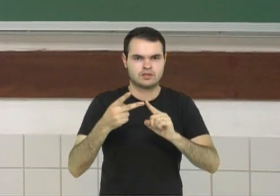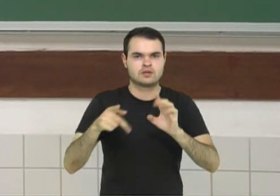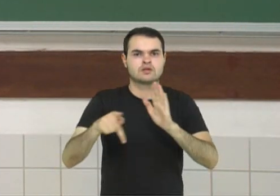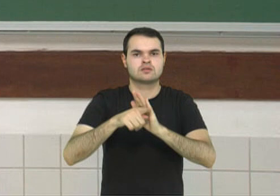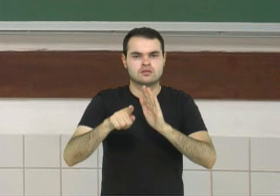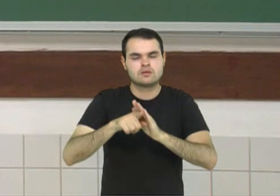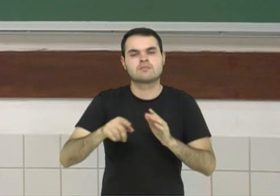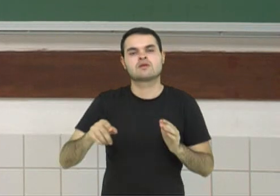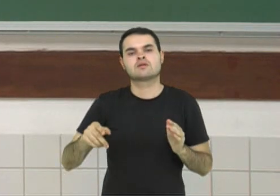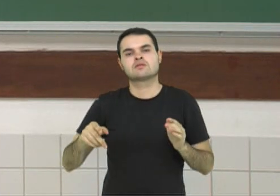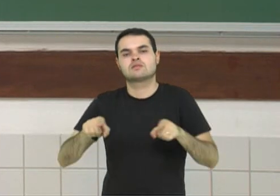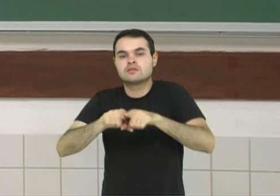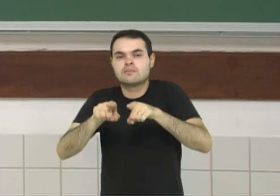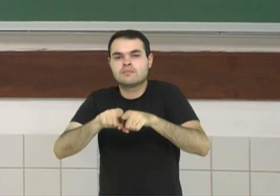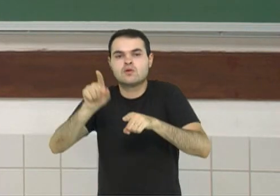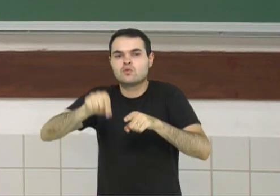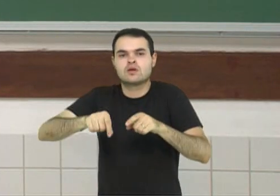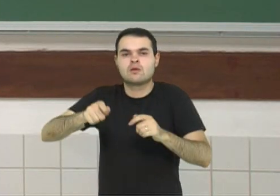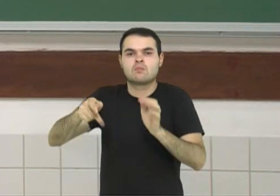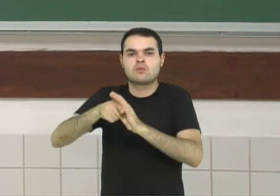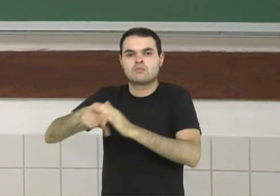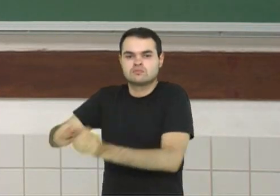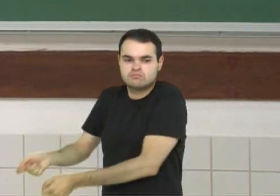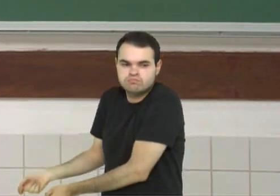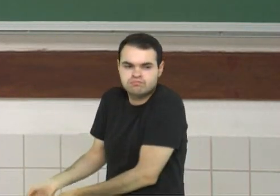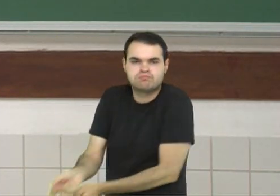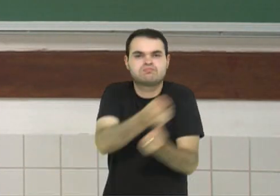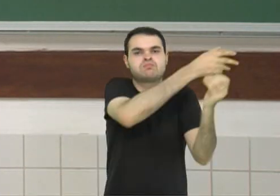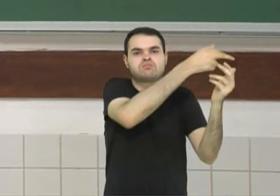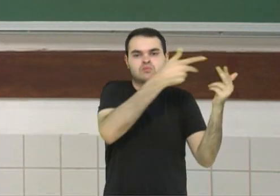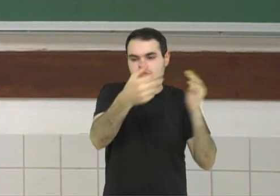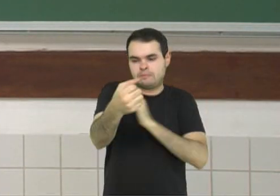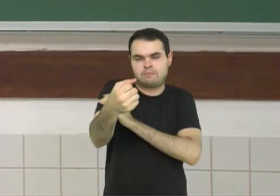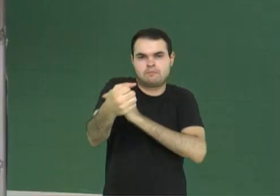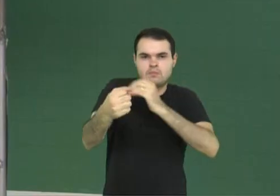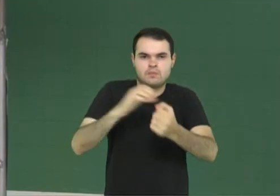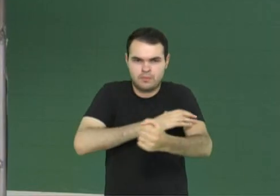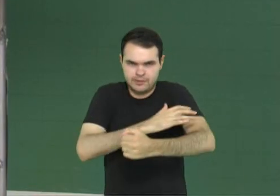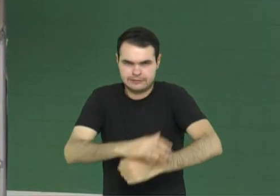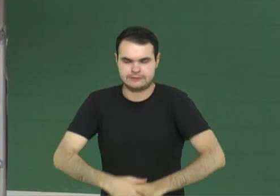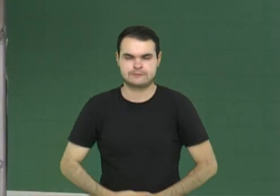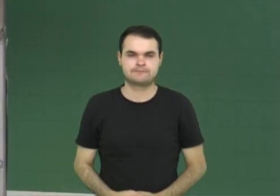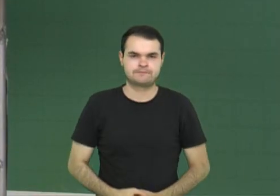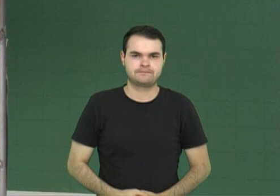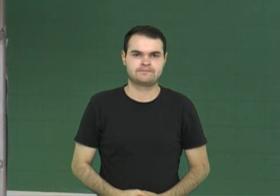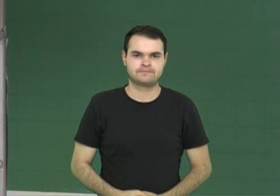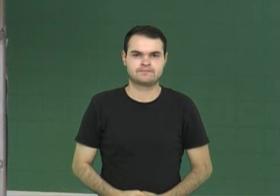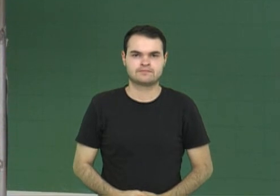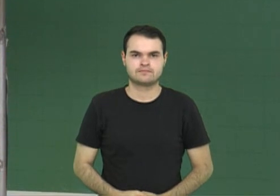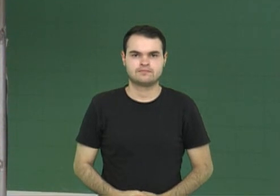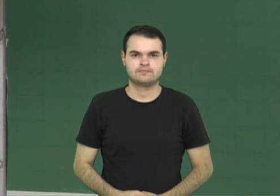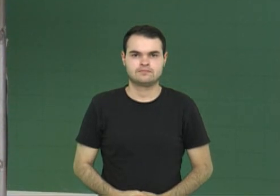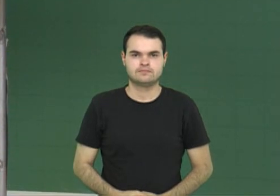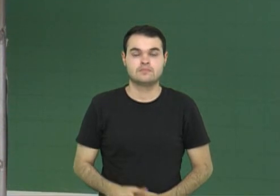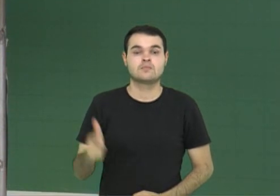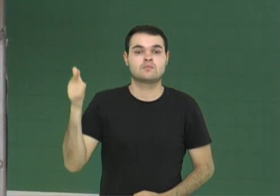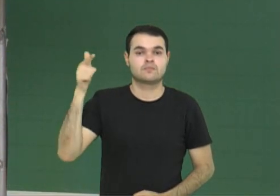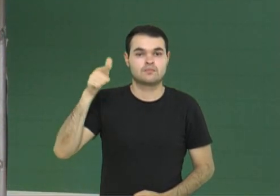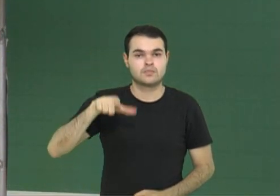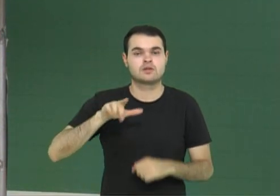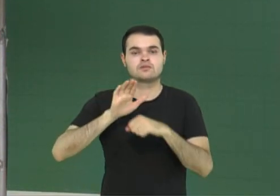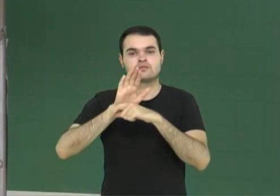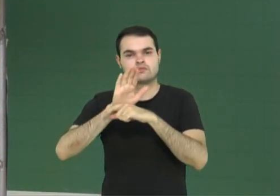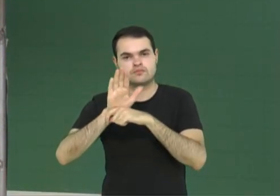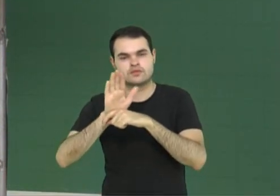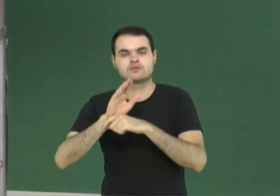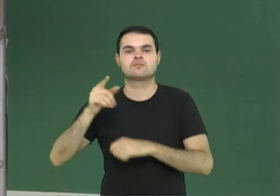lançamentos do atletismo, ok? Agora o seguinte, nós temos mais um vídeo para